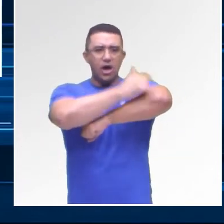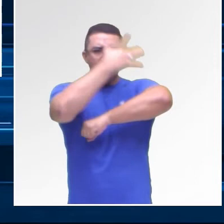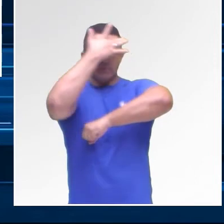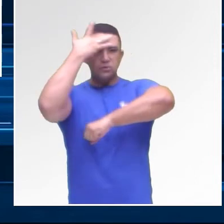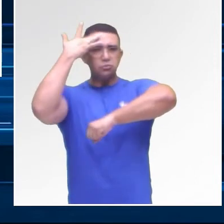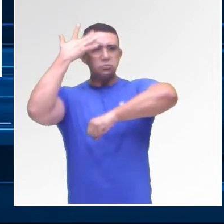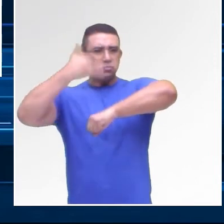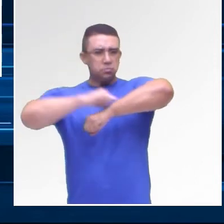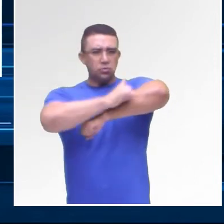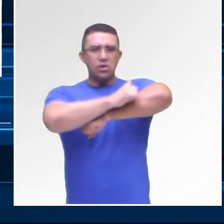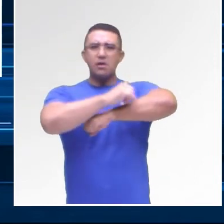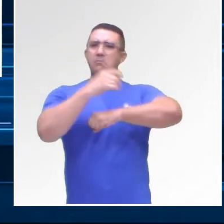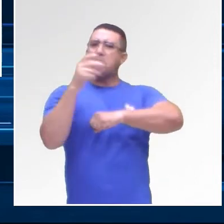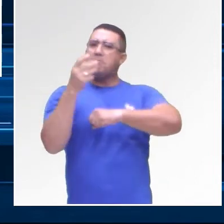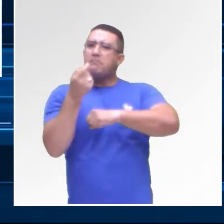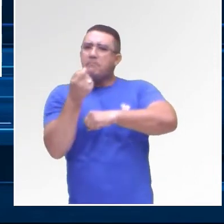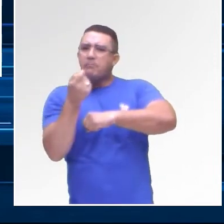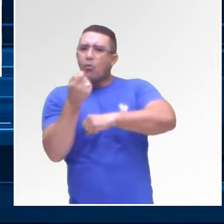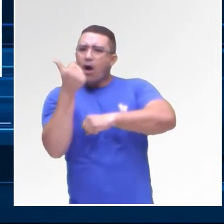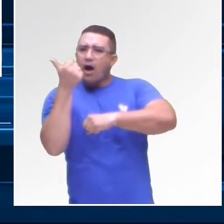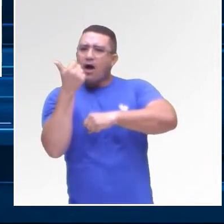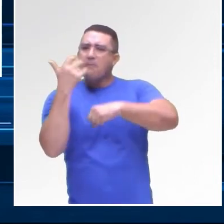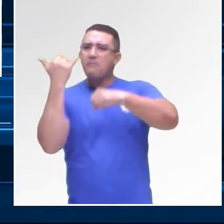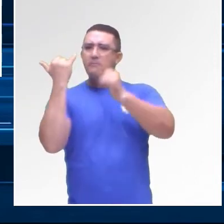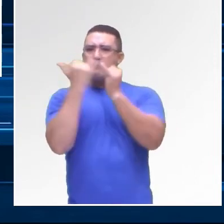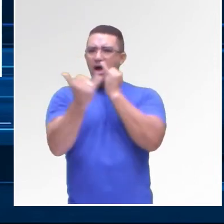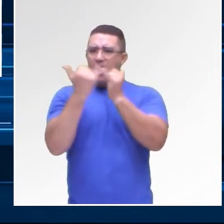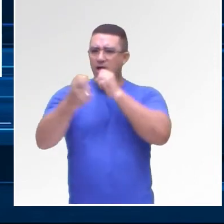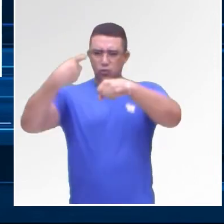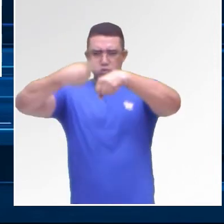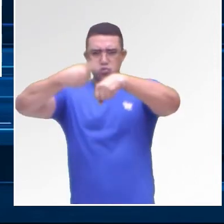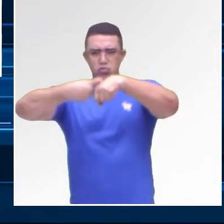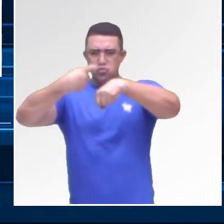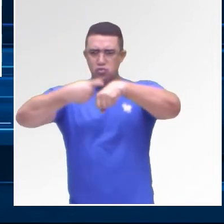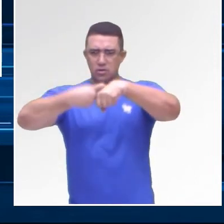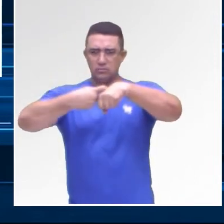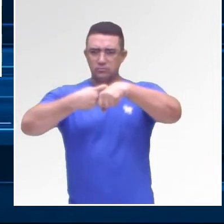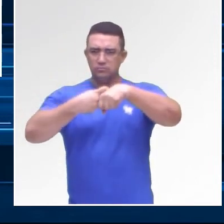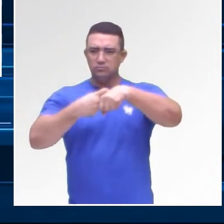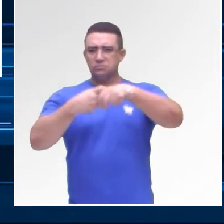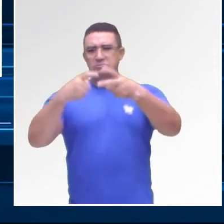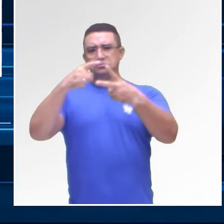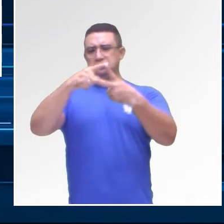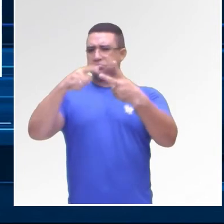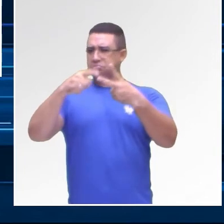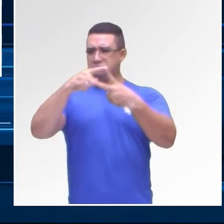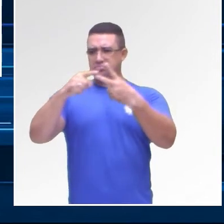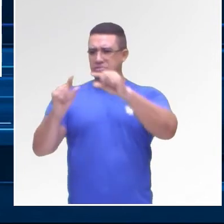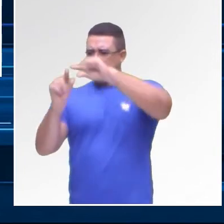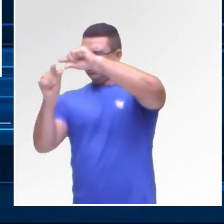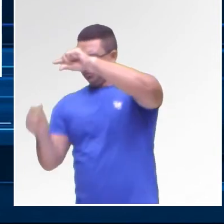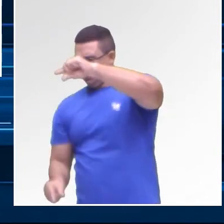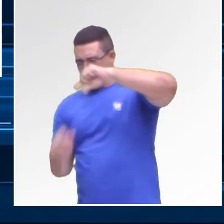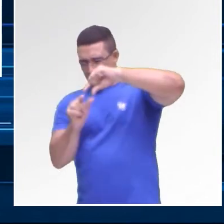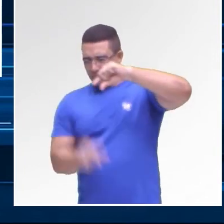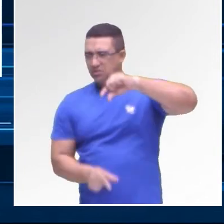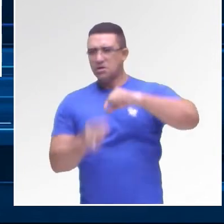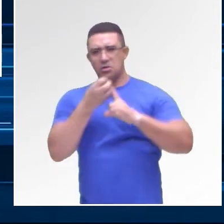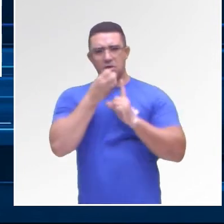falam um pouquinho mais dura, tá? Nenhuma das duas é boa para a nossa